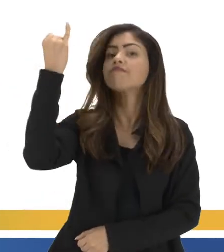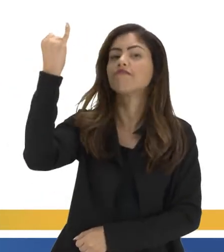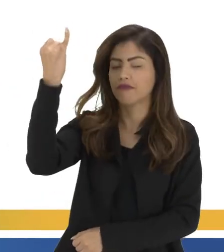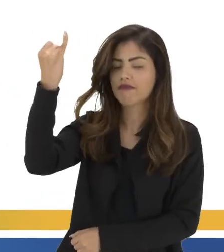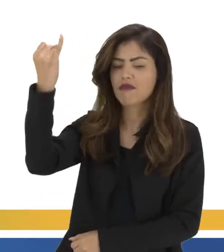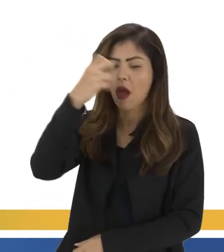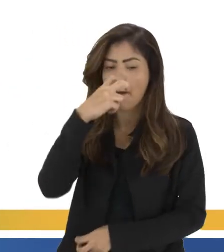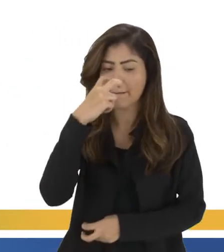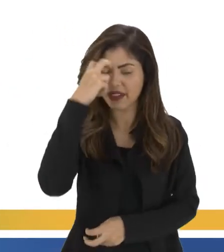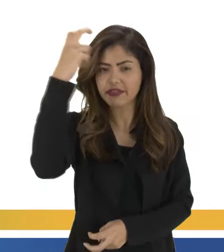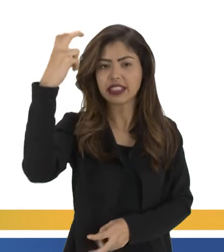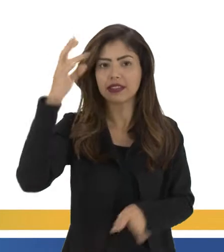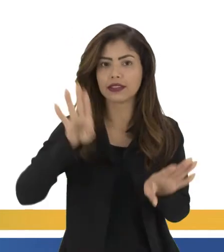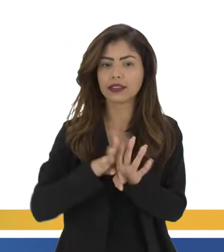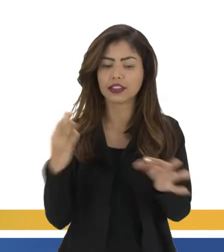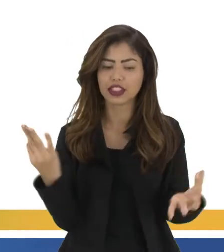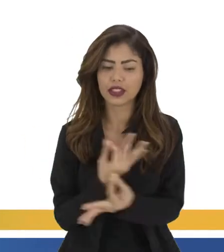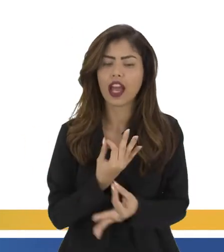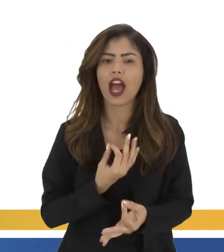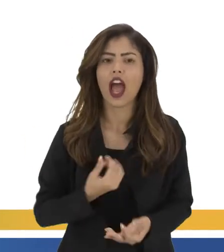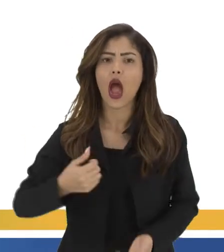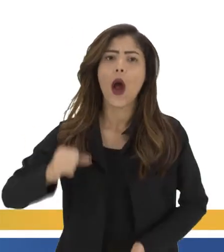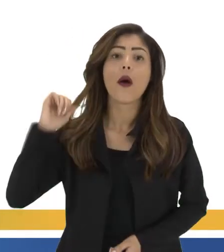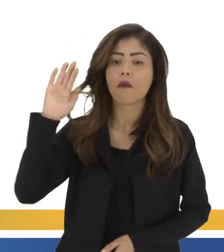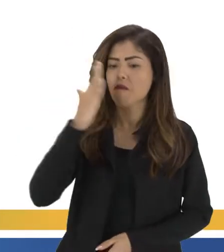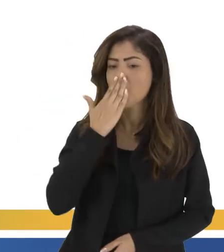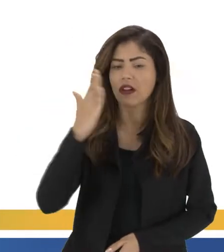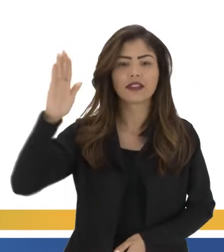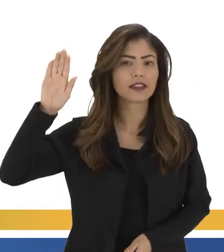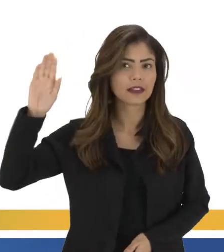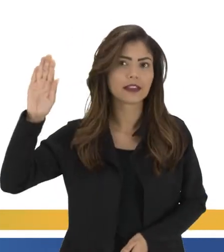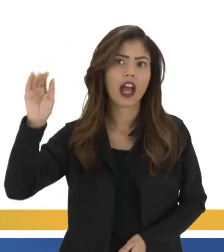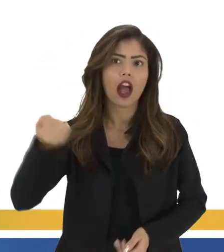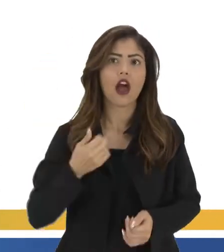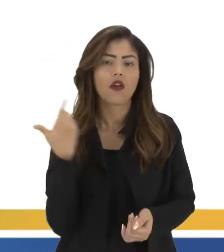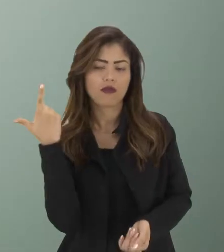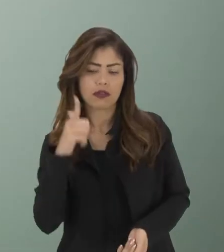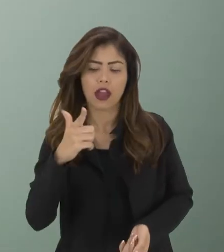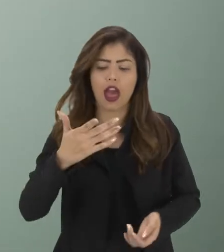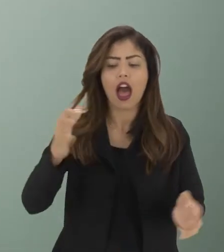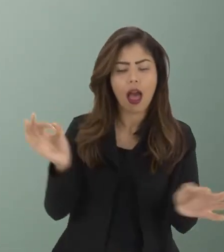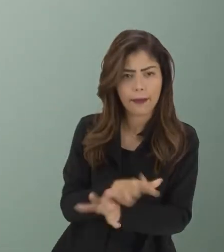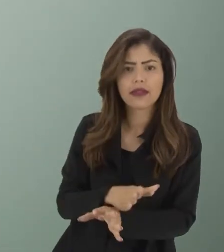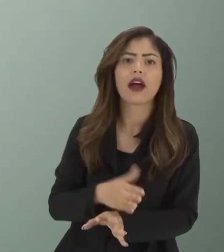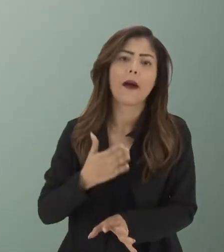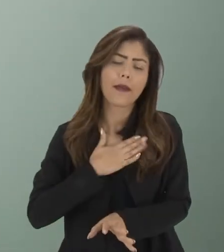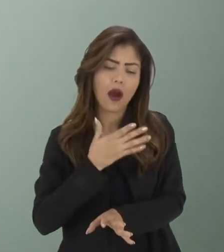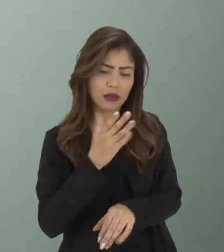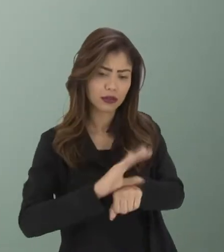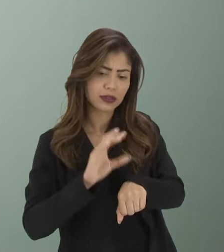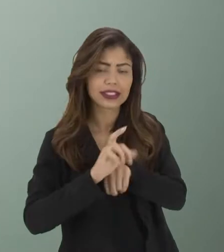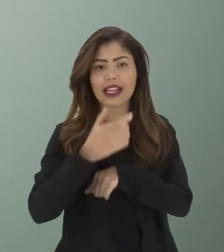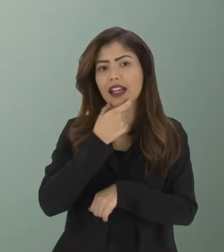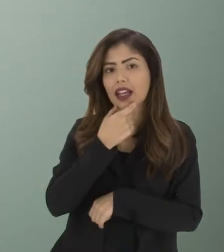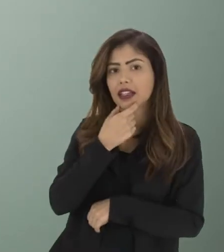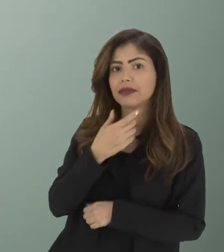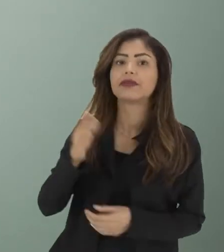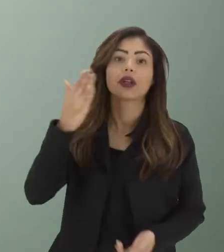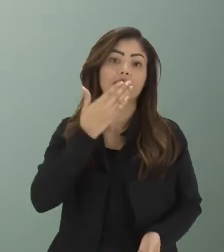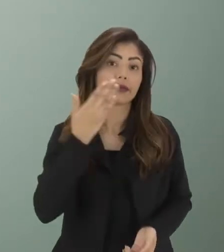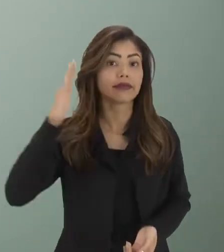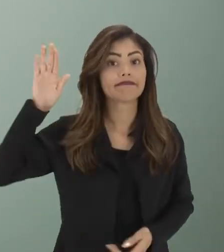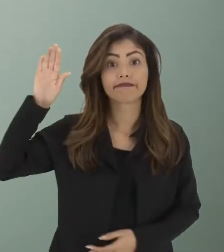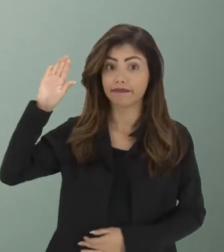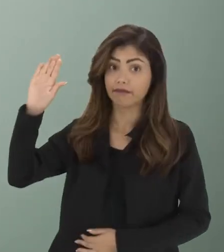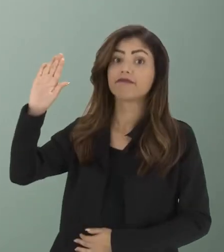aluno maravilhoso. Eu prometo que ano que vem eu vou terminar o meu curso de inglês. Prometo que ano que vem